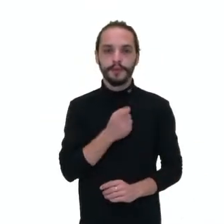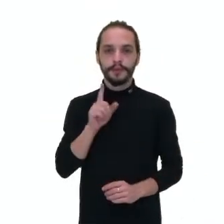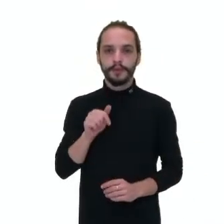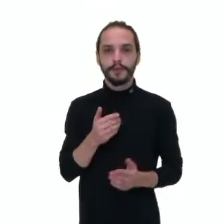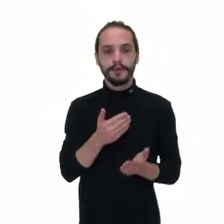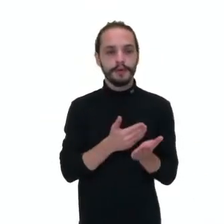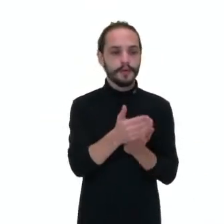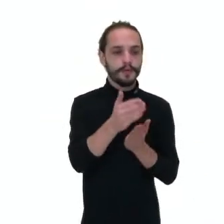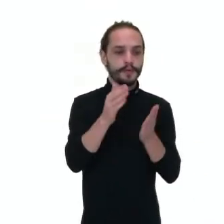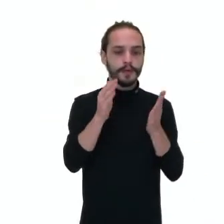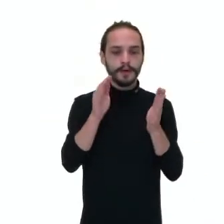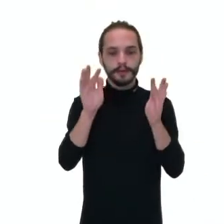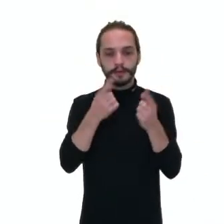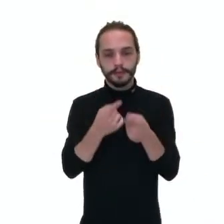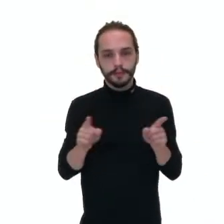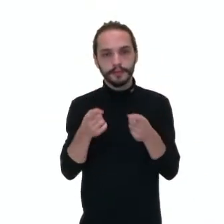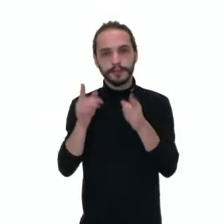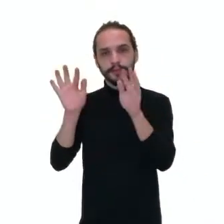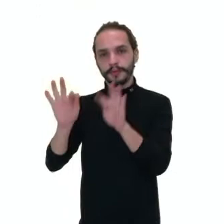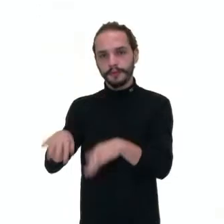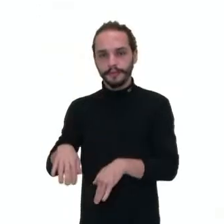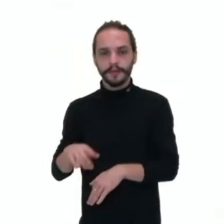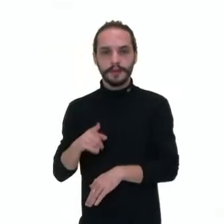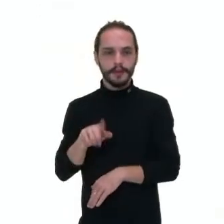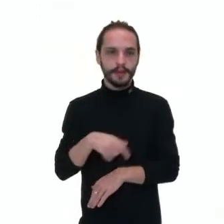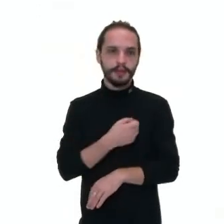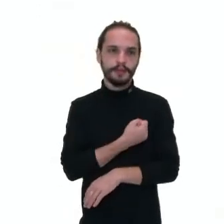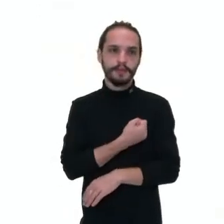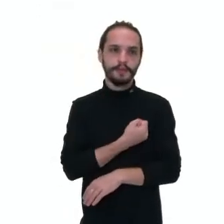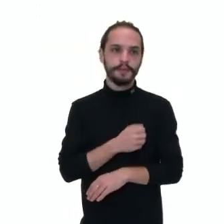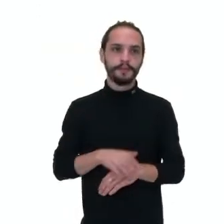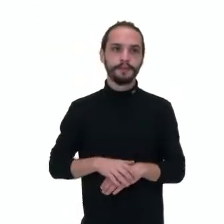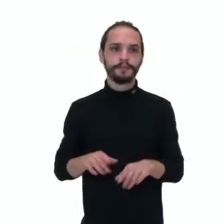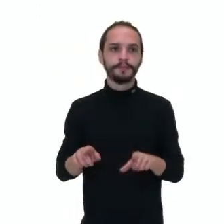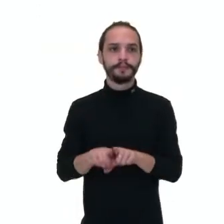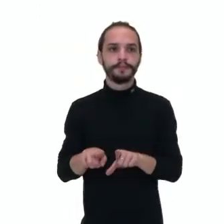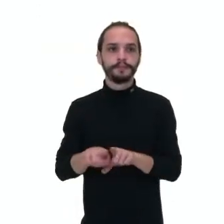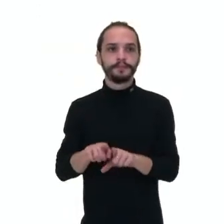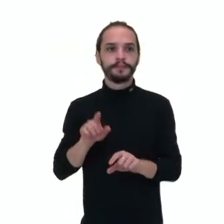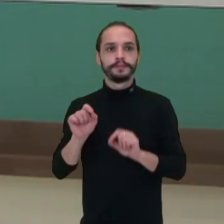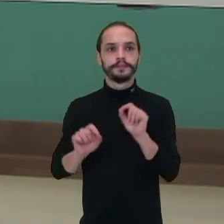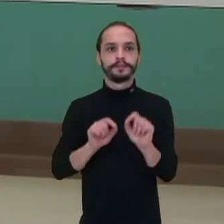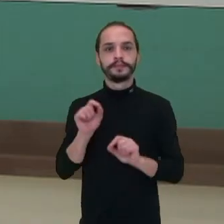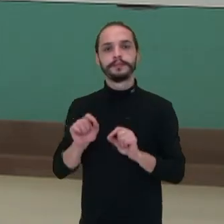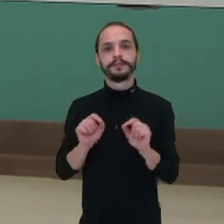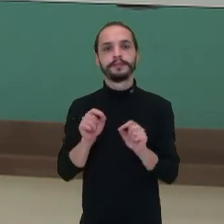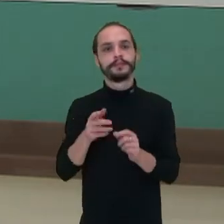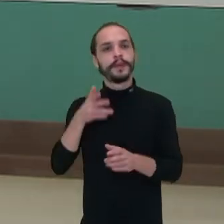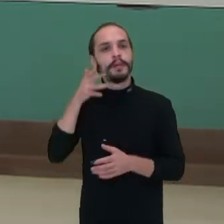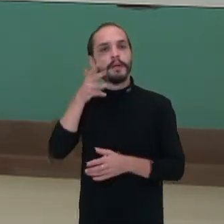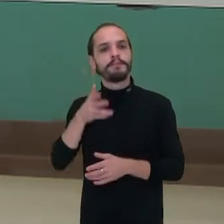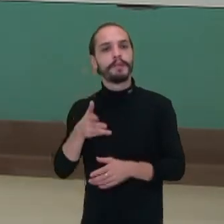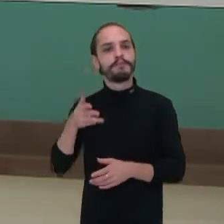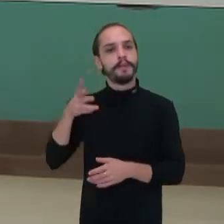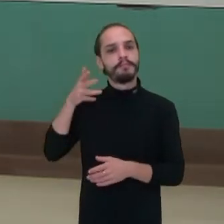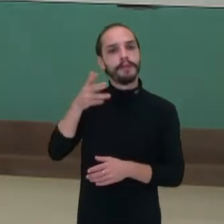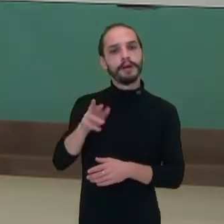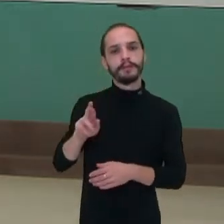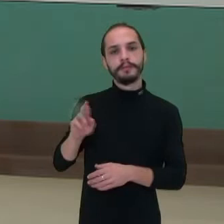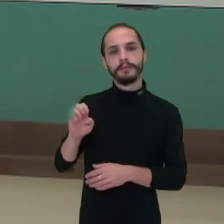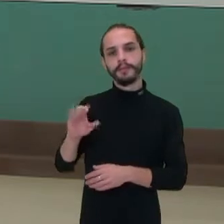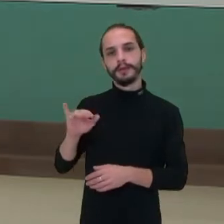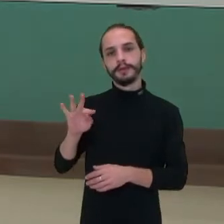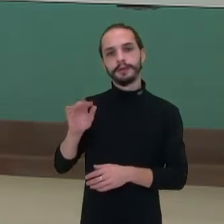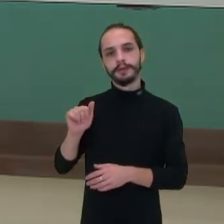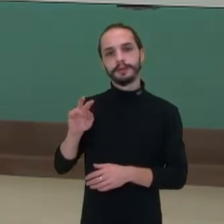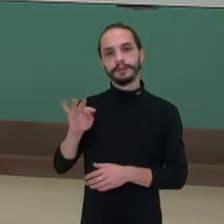de uma música que está sendo feita naquele momento. E nós temos o quê? Nós temos recitativo, seco acompanhado. O recitativo é aquele momento que o cantor, ele